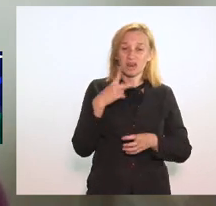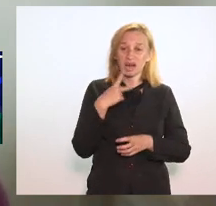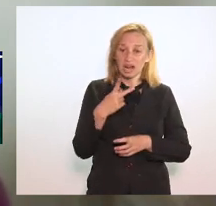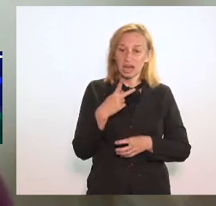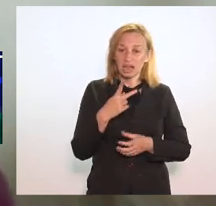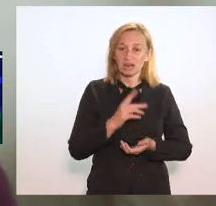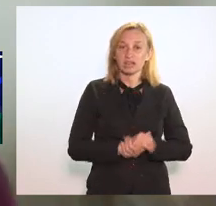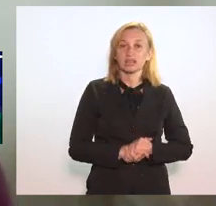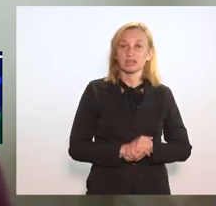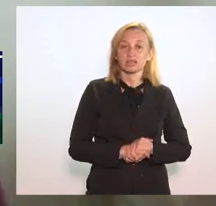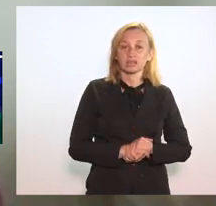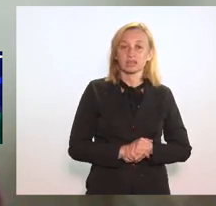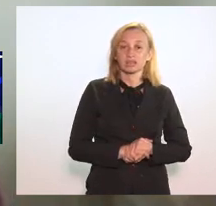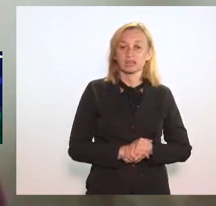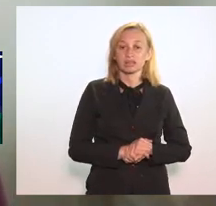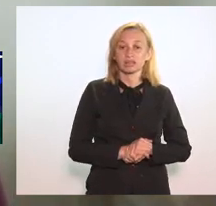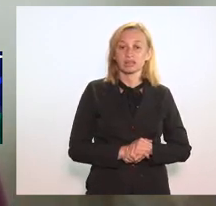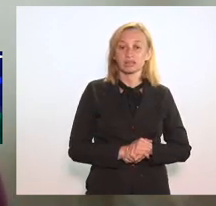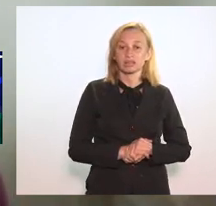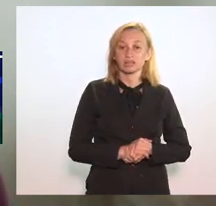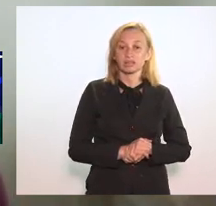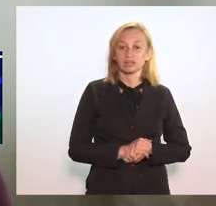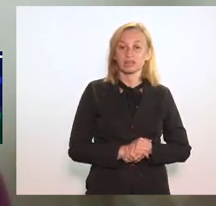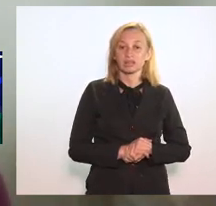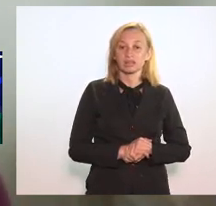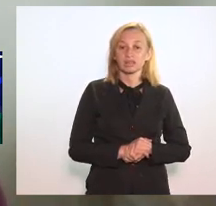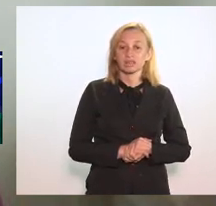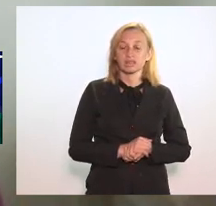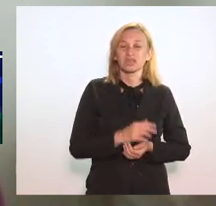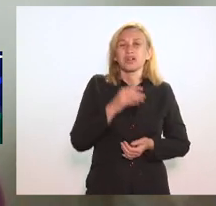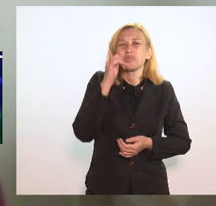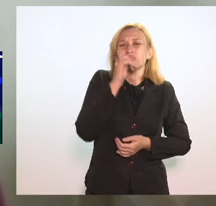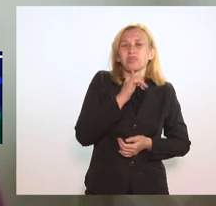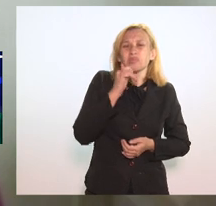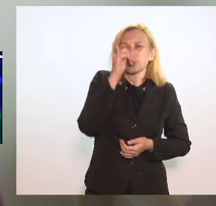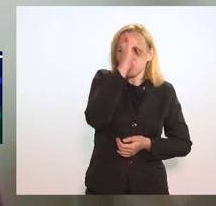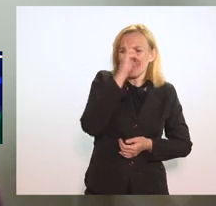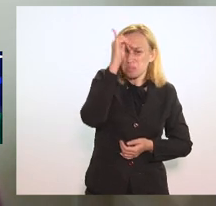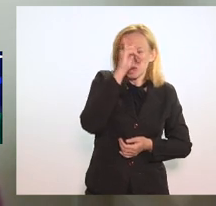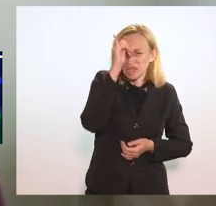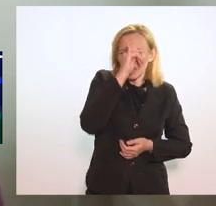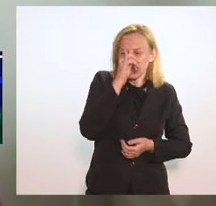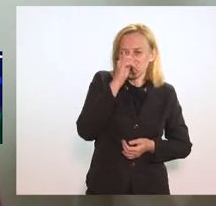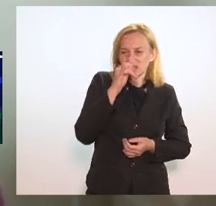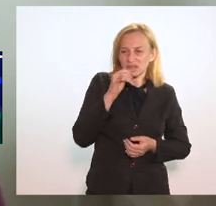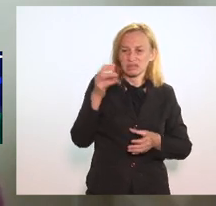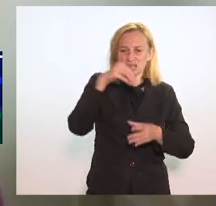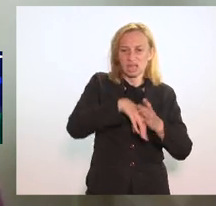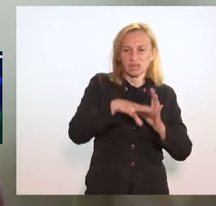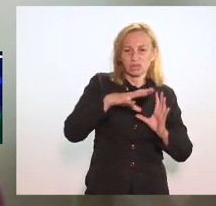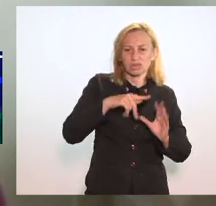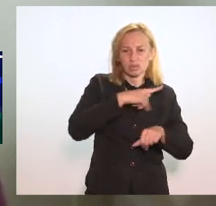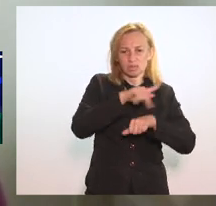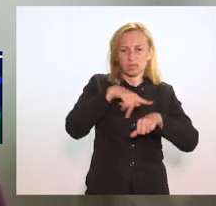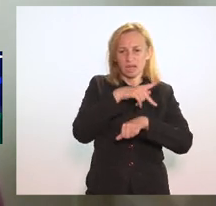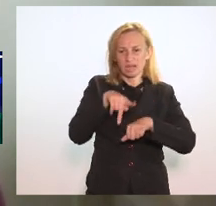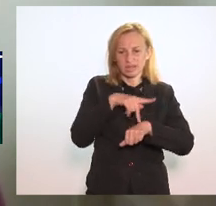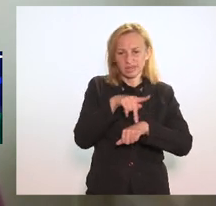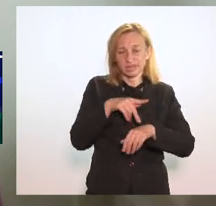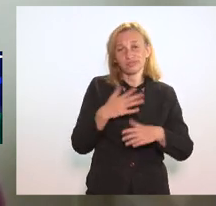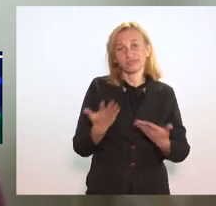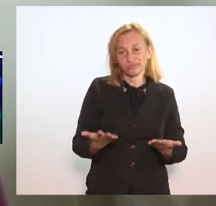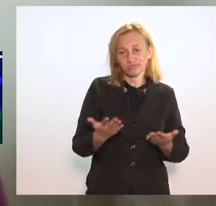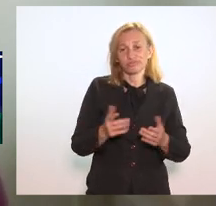mérito o festival de besteira que assola o nosso país função de